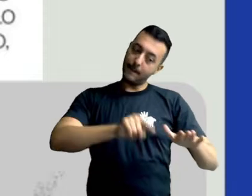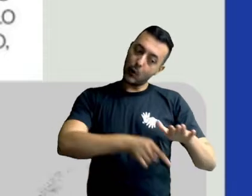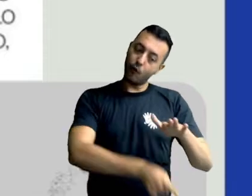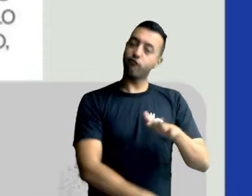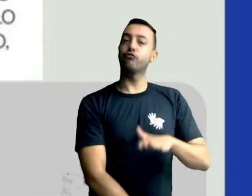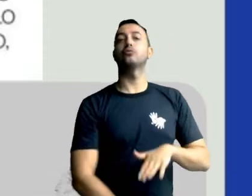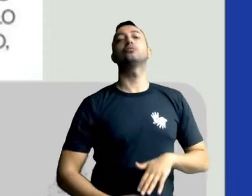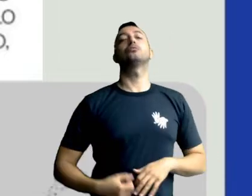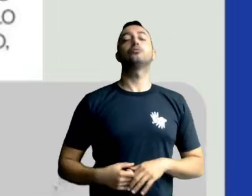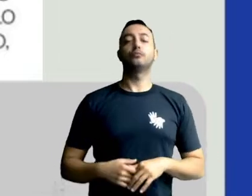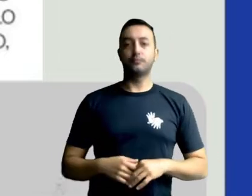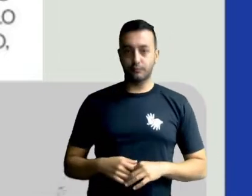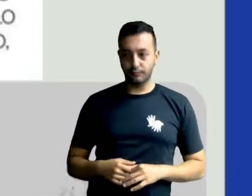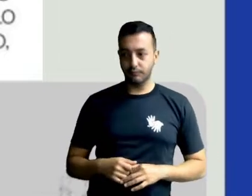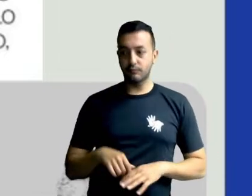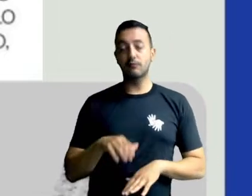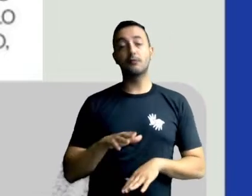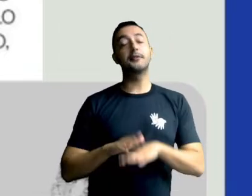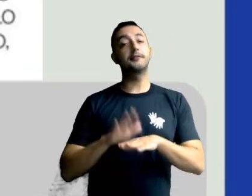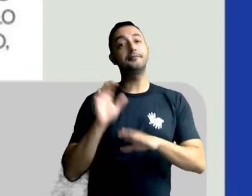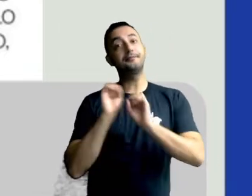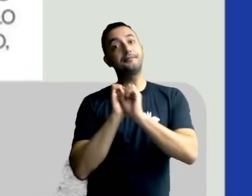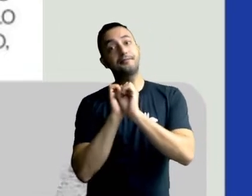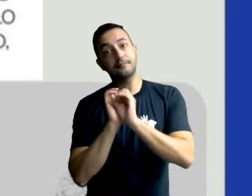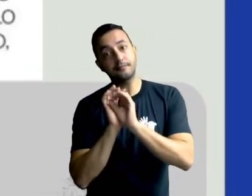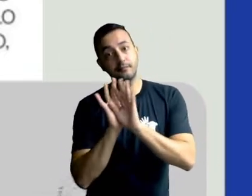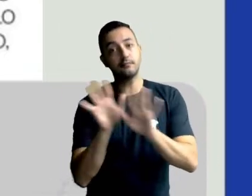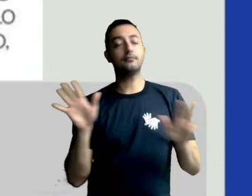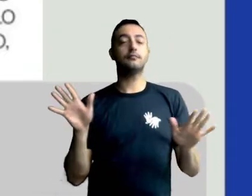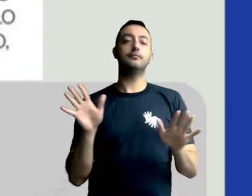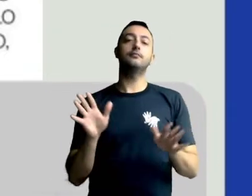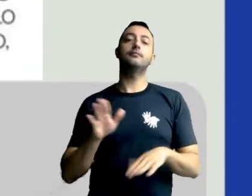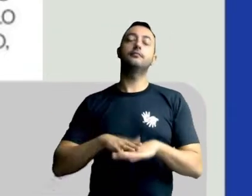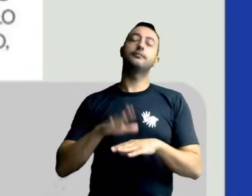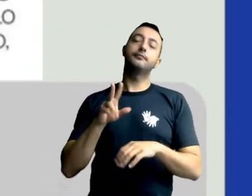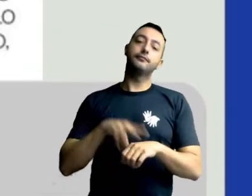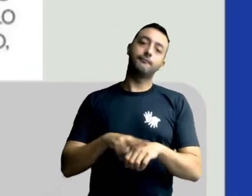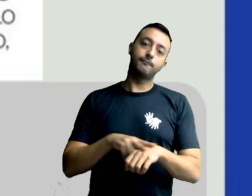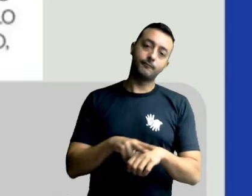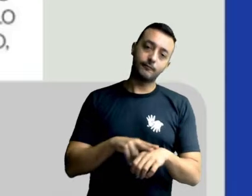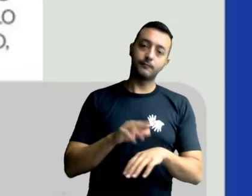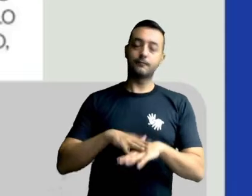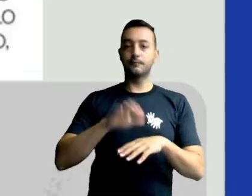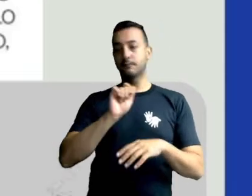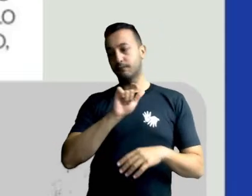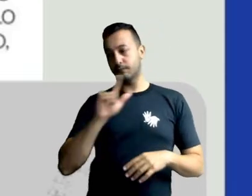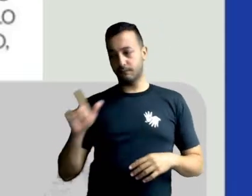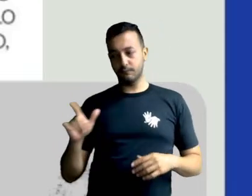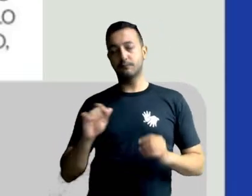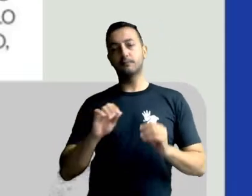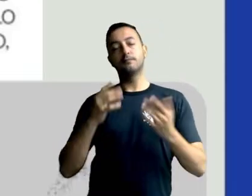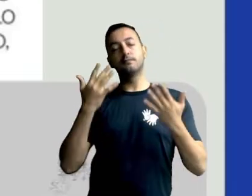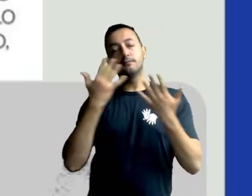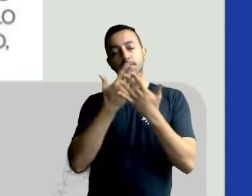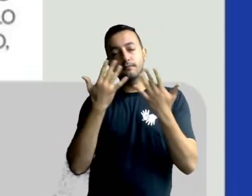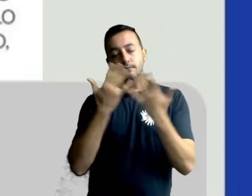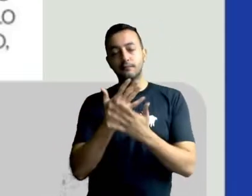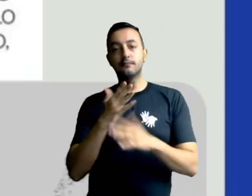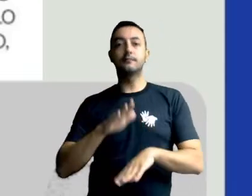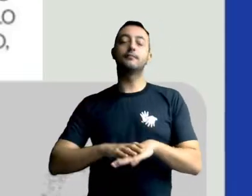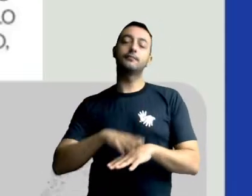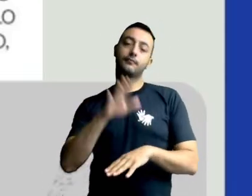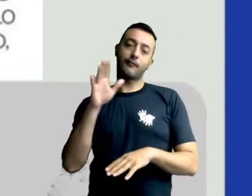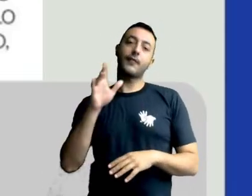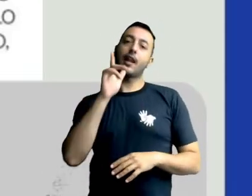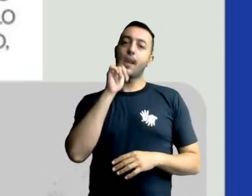bem profundo, tá? Quanto mais clara a água for, mais verdinha, mais azulzinha, mais transparente,